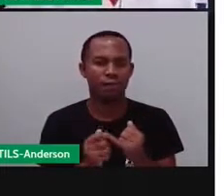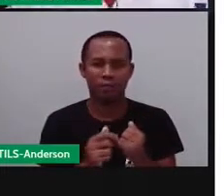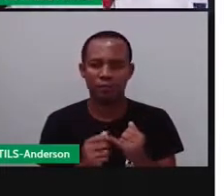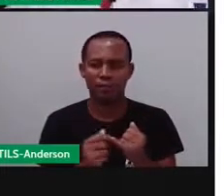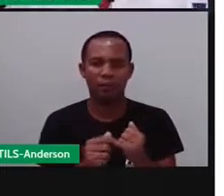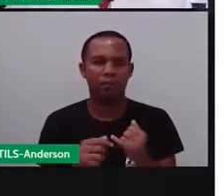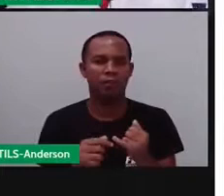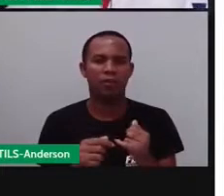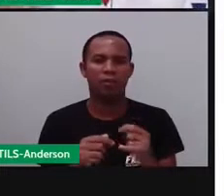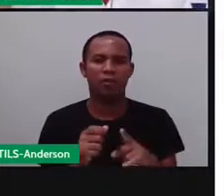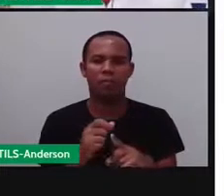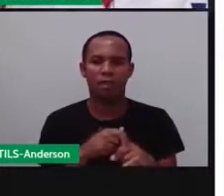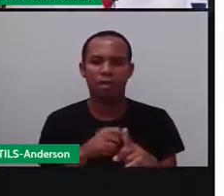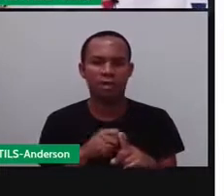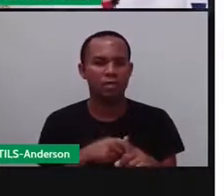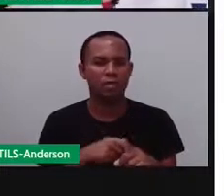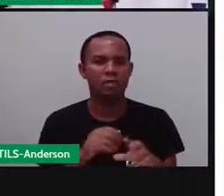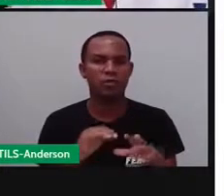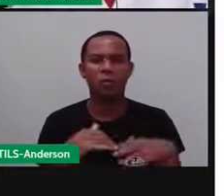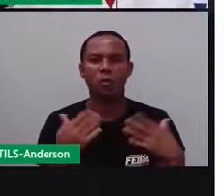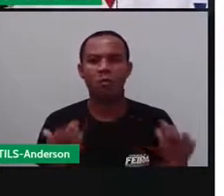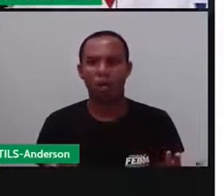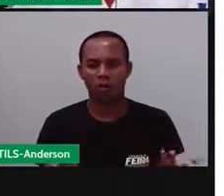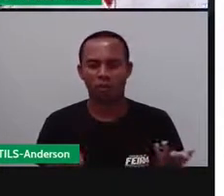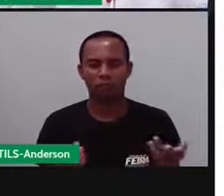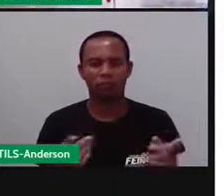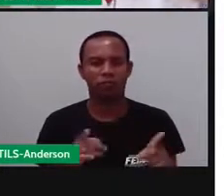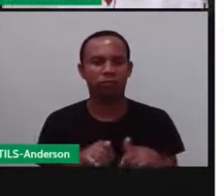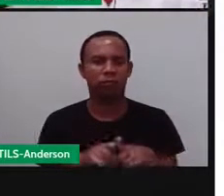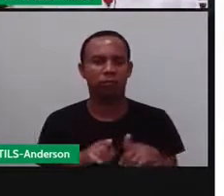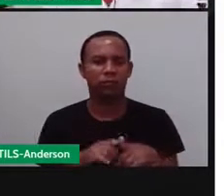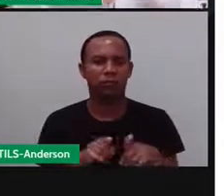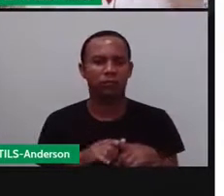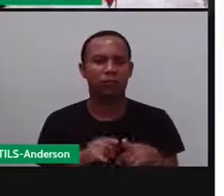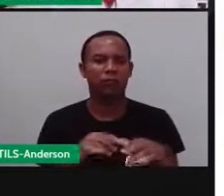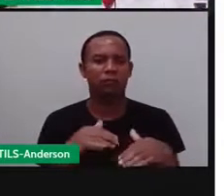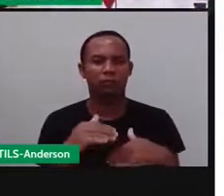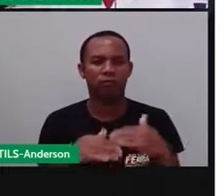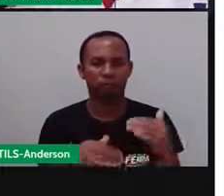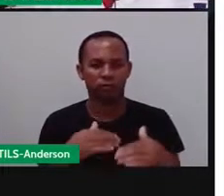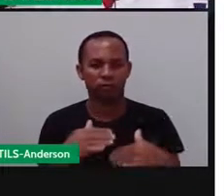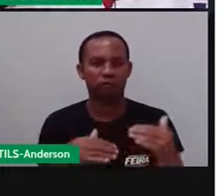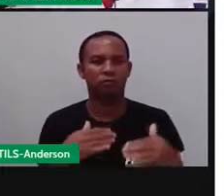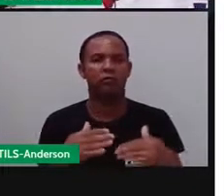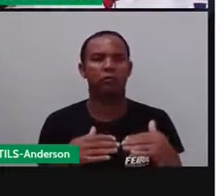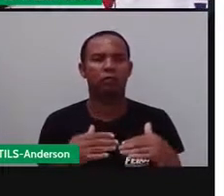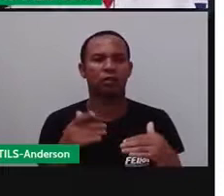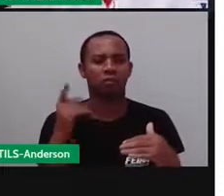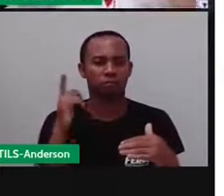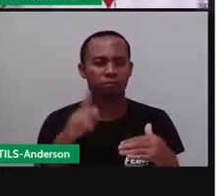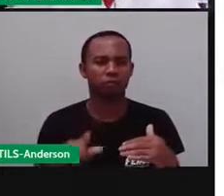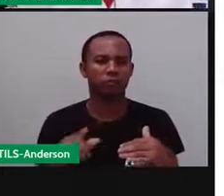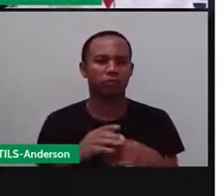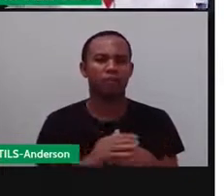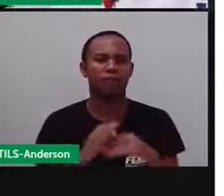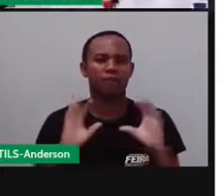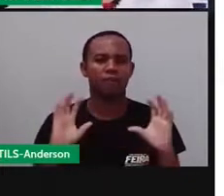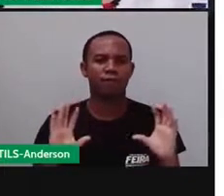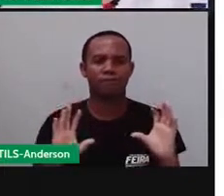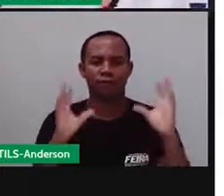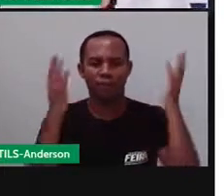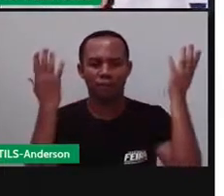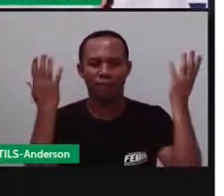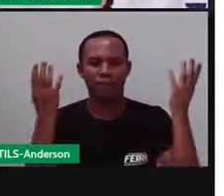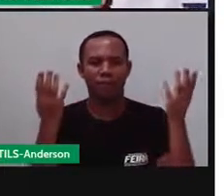De junho, não é isso? De julho. E aí, que é quando acontece essa festa da